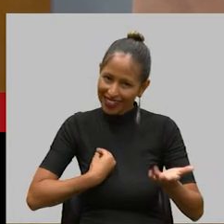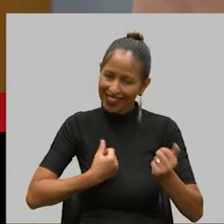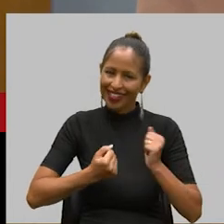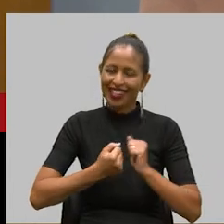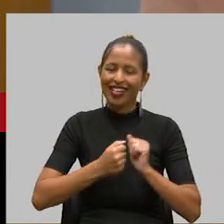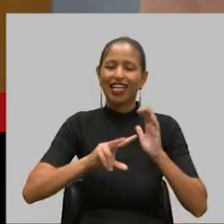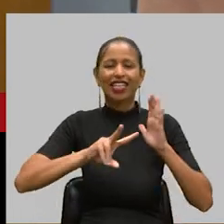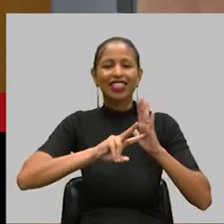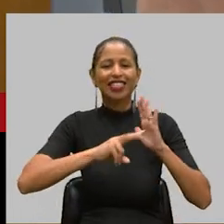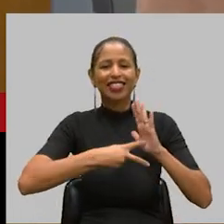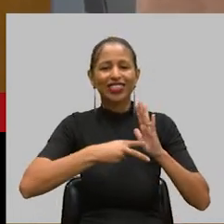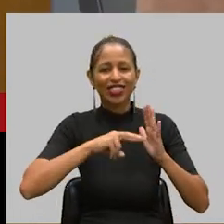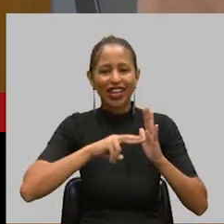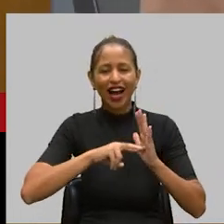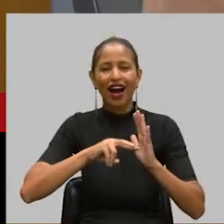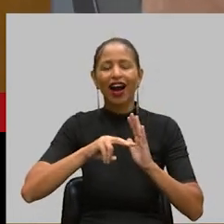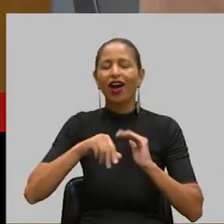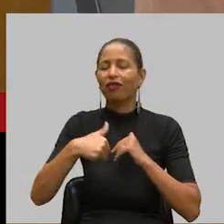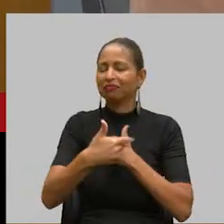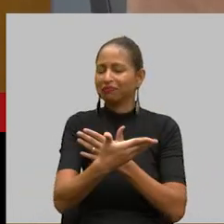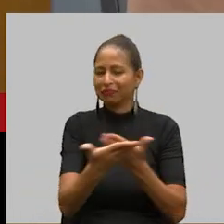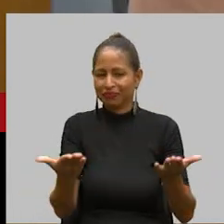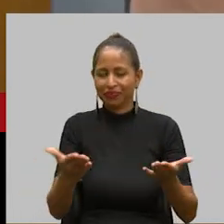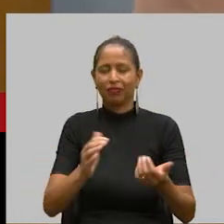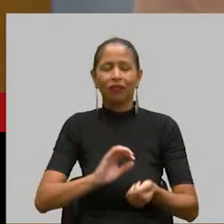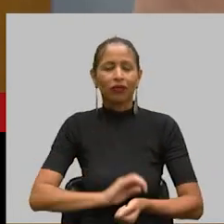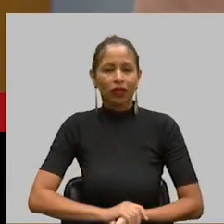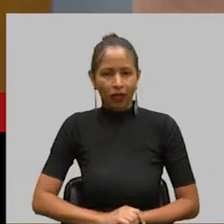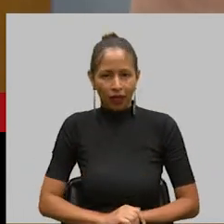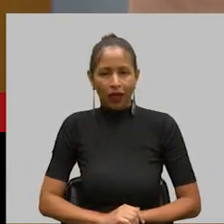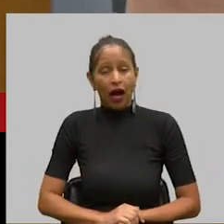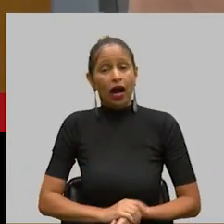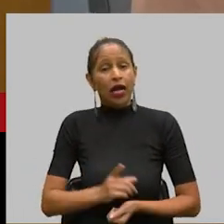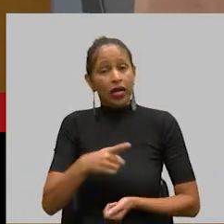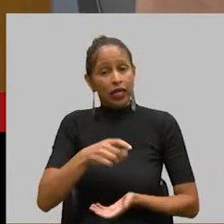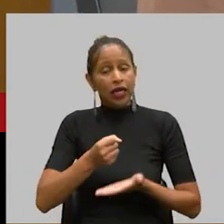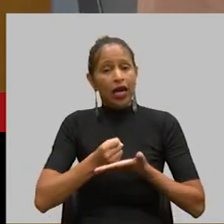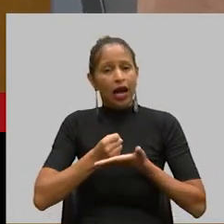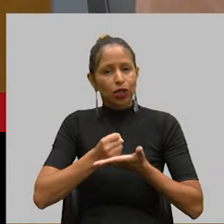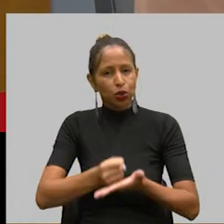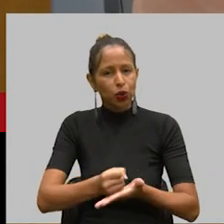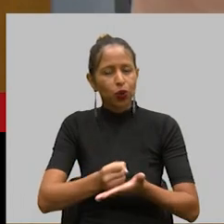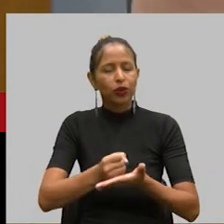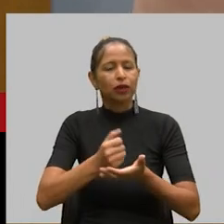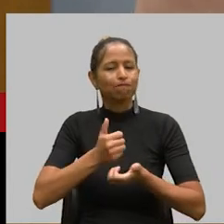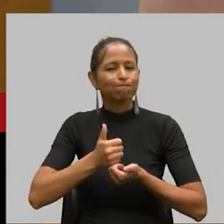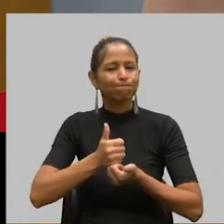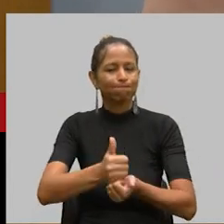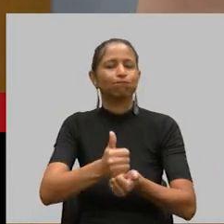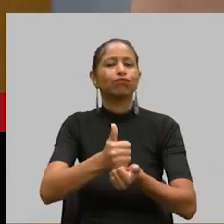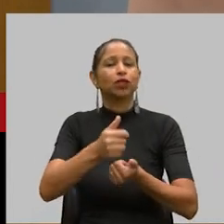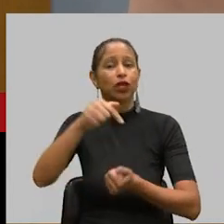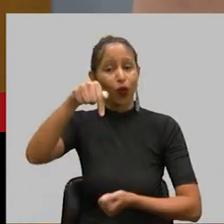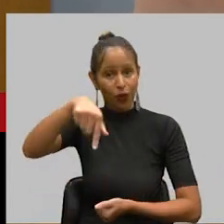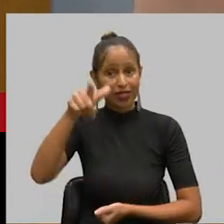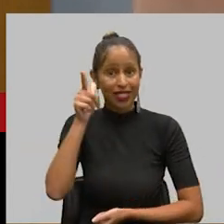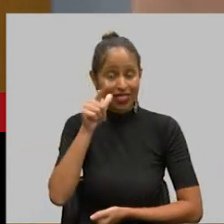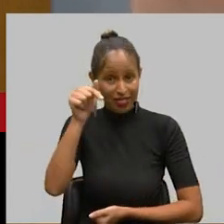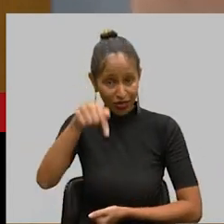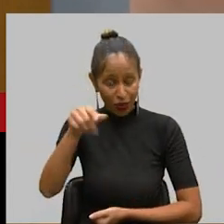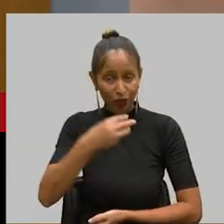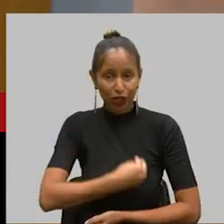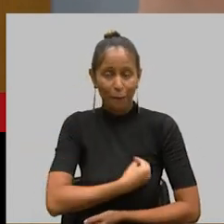sindical sindute que ajudou que todas nossas gente chegasse aqui hoje estivesse